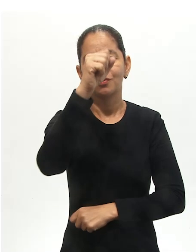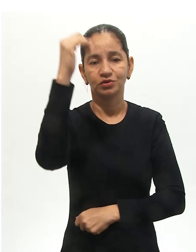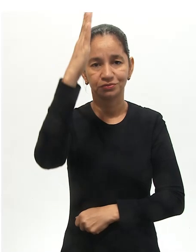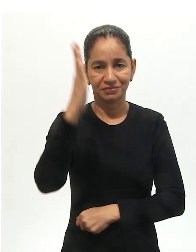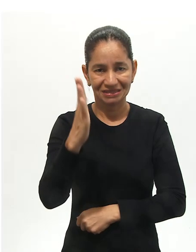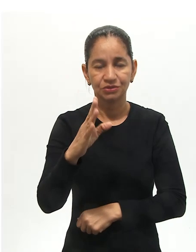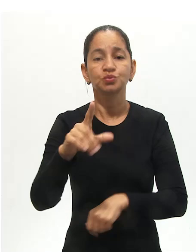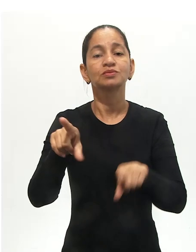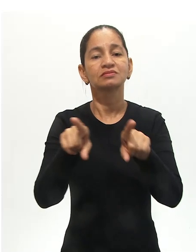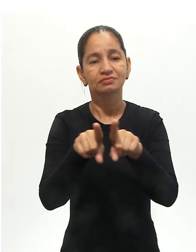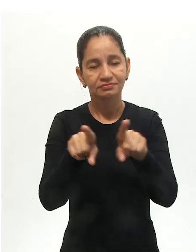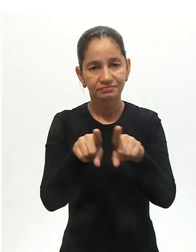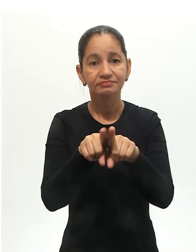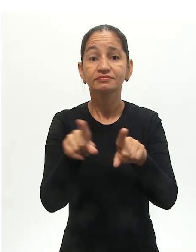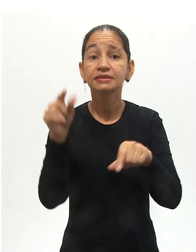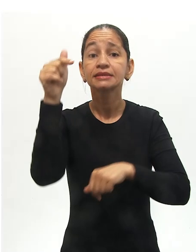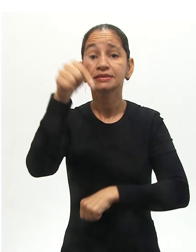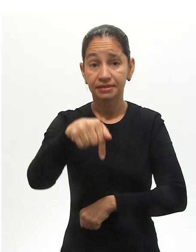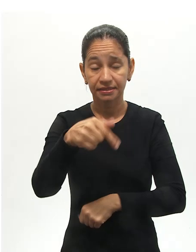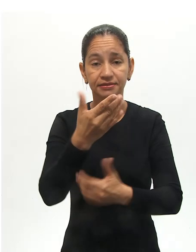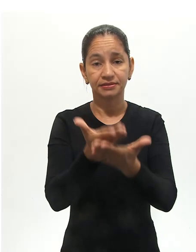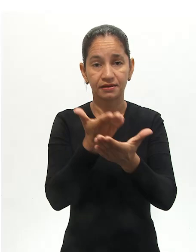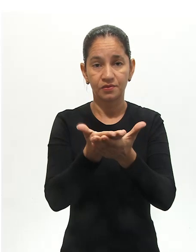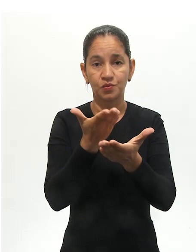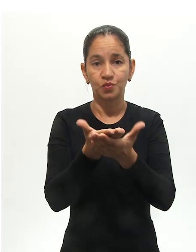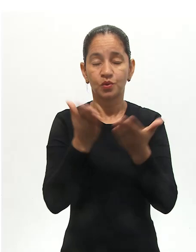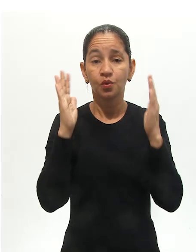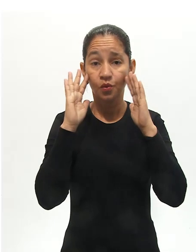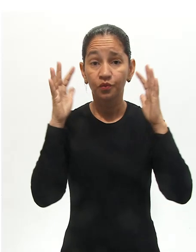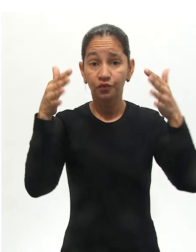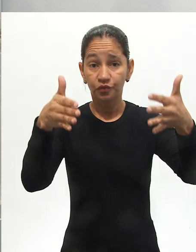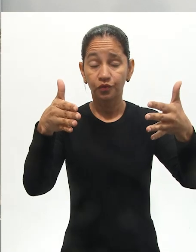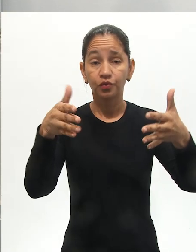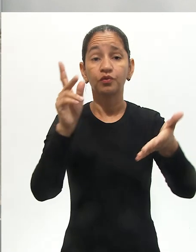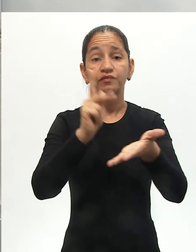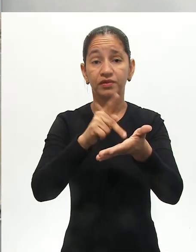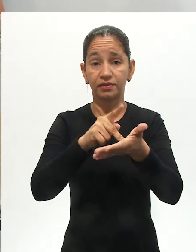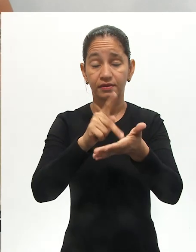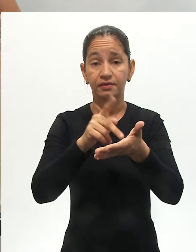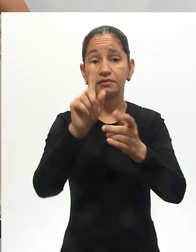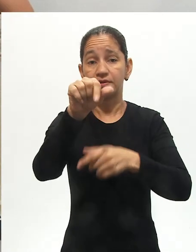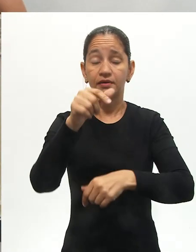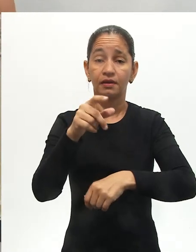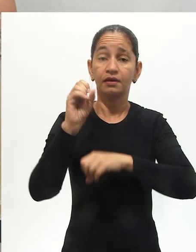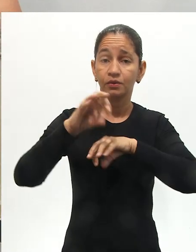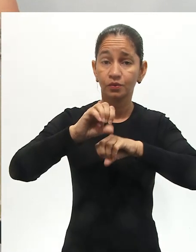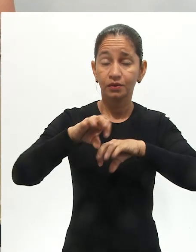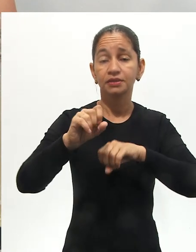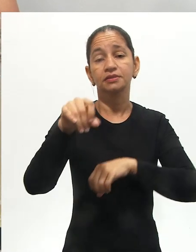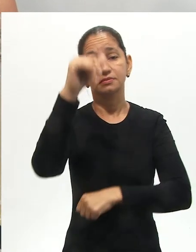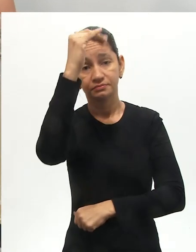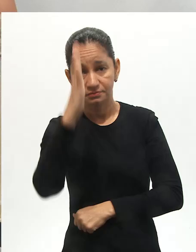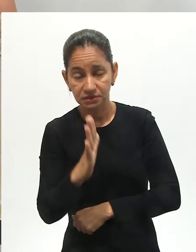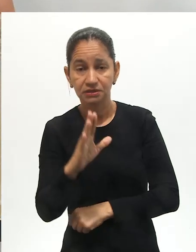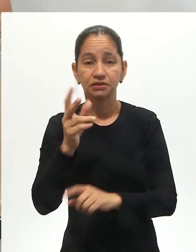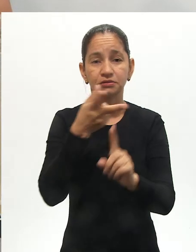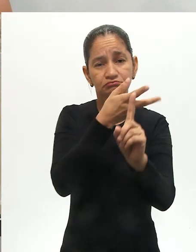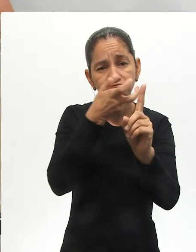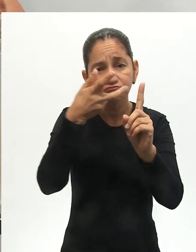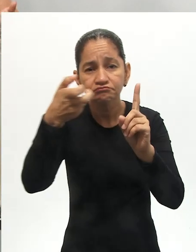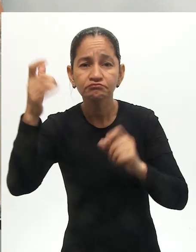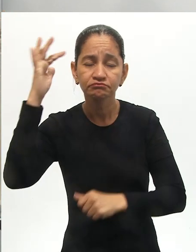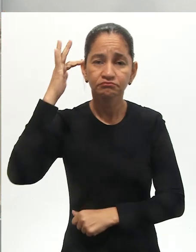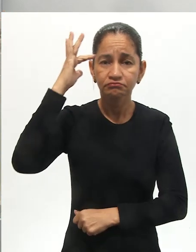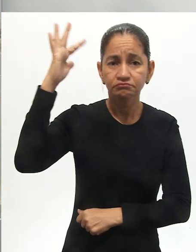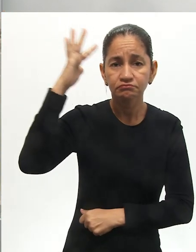brasileira. Nessa nossa aula, o foco será a educação brasileira, as tendências educacionais